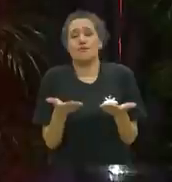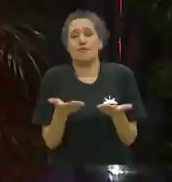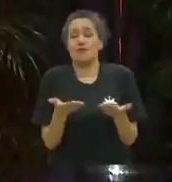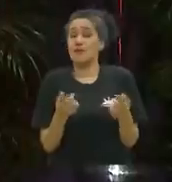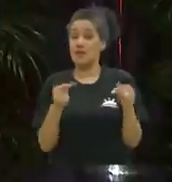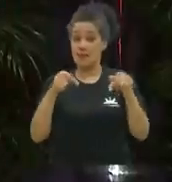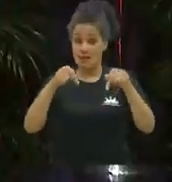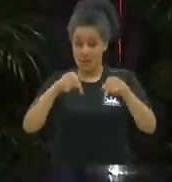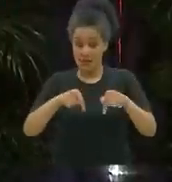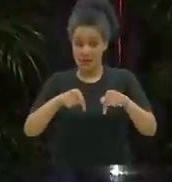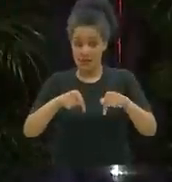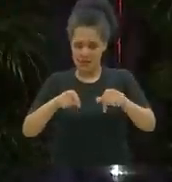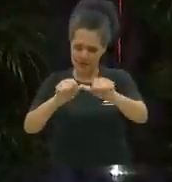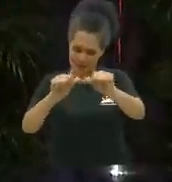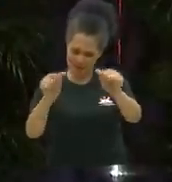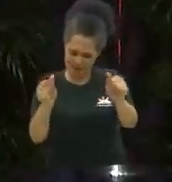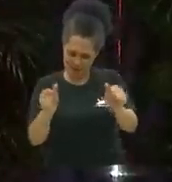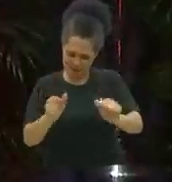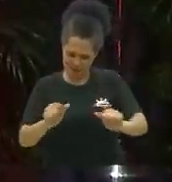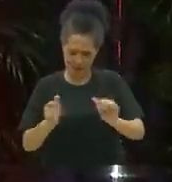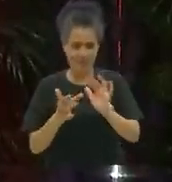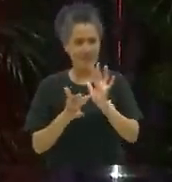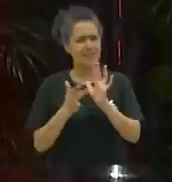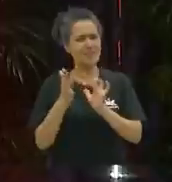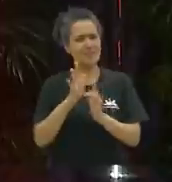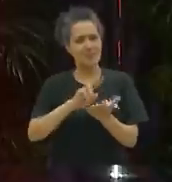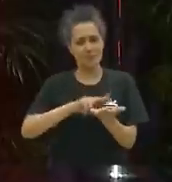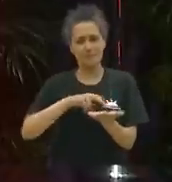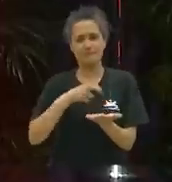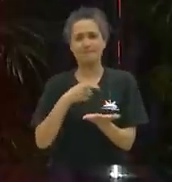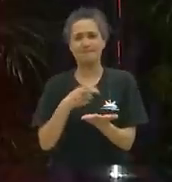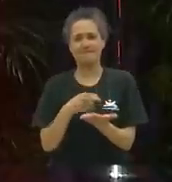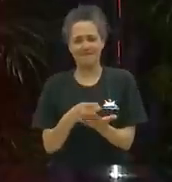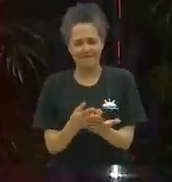aqui diante da imagem de nosso Senhor morto,